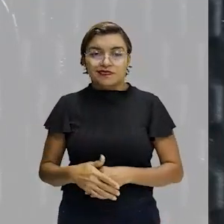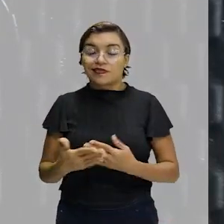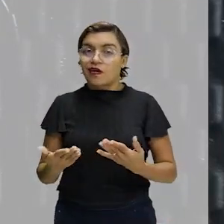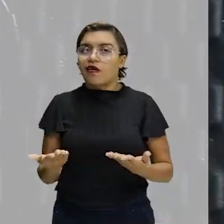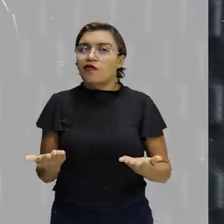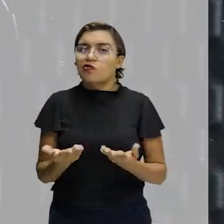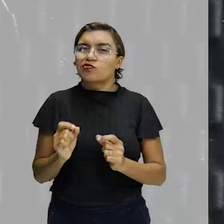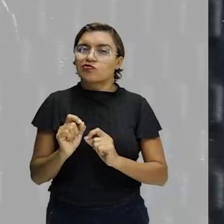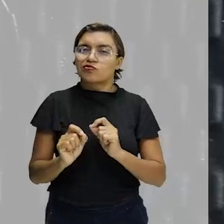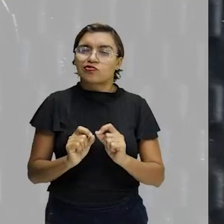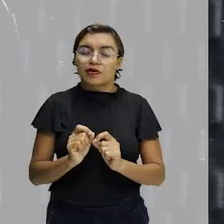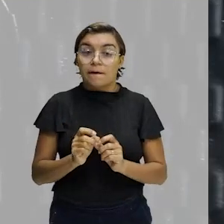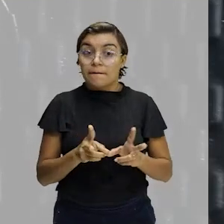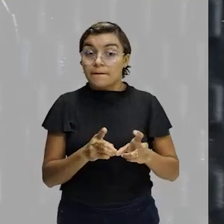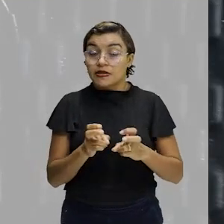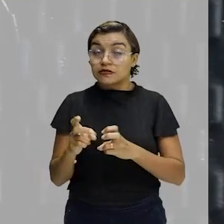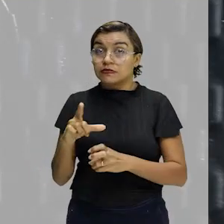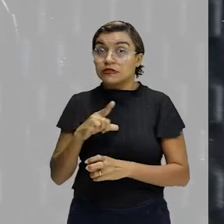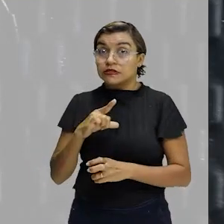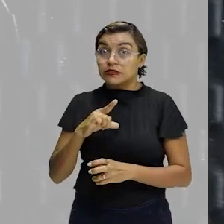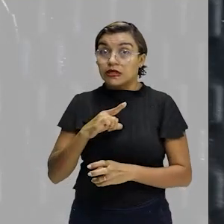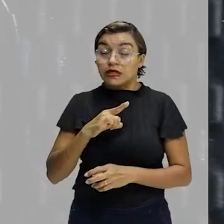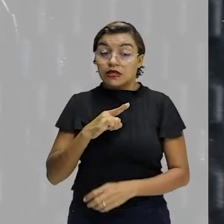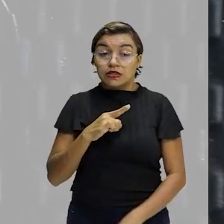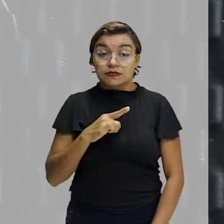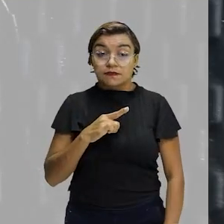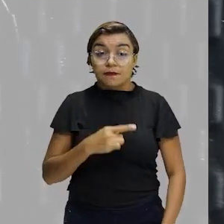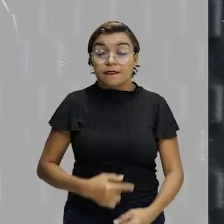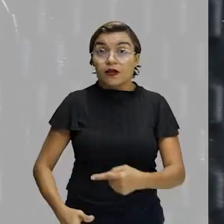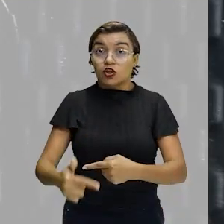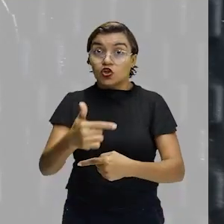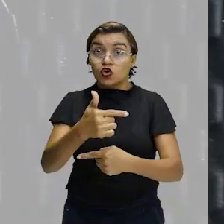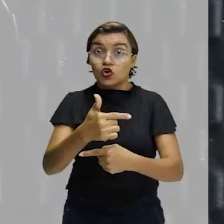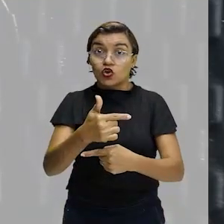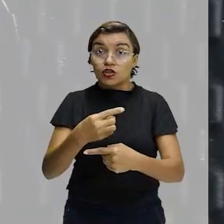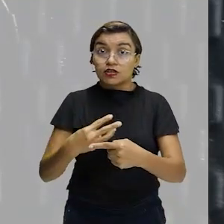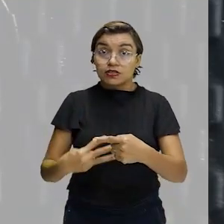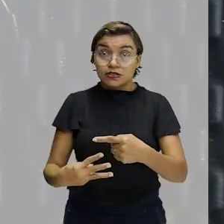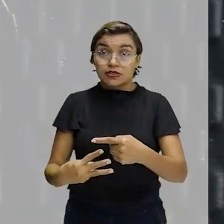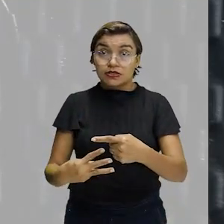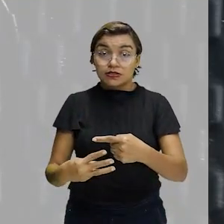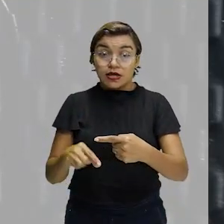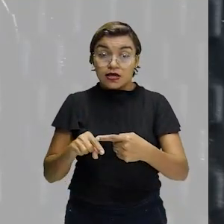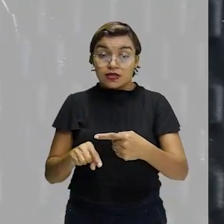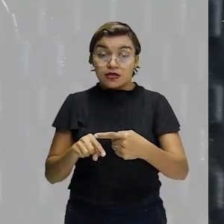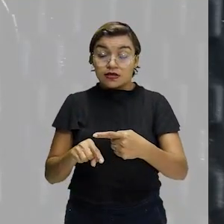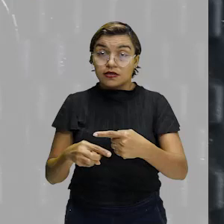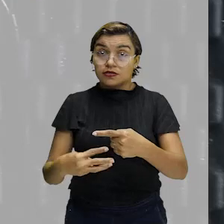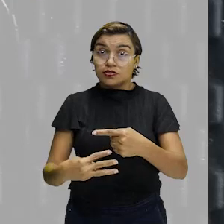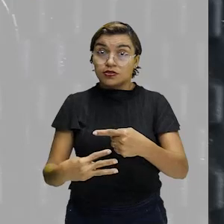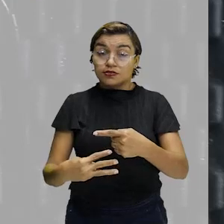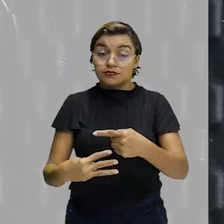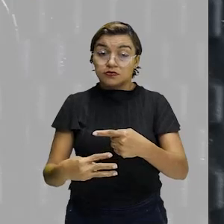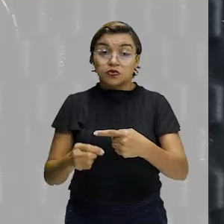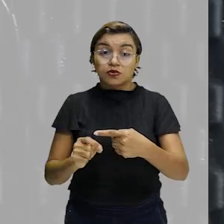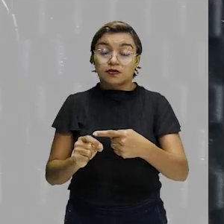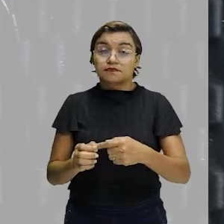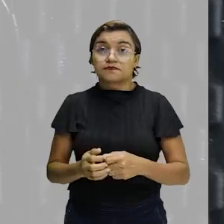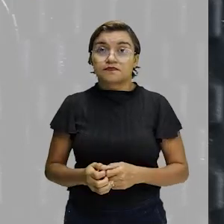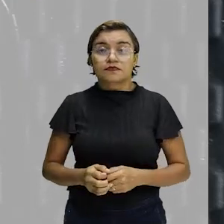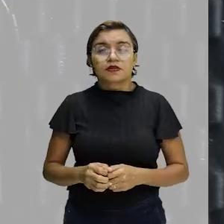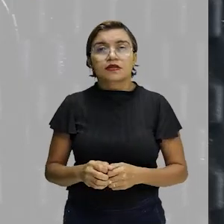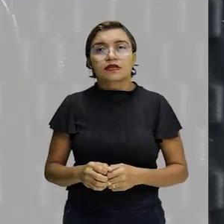perceba que eu tenho aqui esse 2/3. Esse 3 está dividindo. Aí eu faço